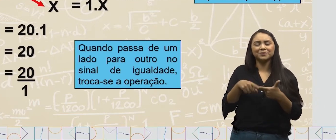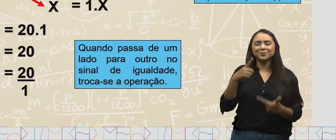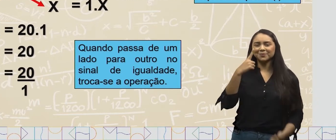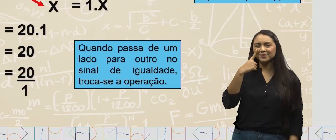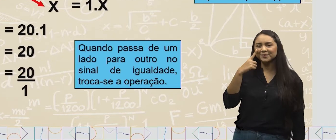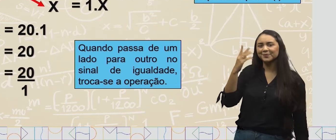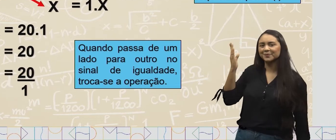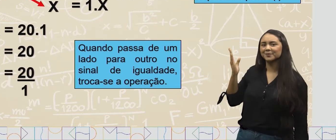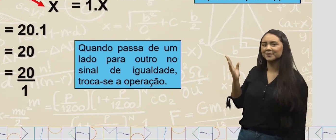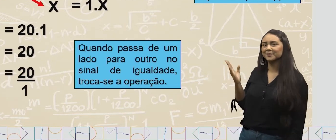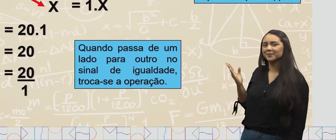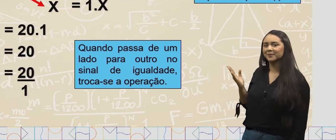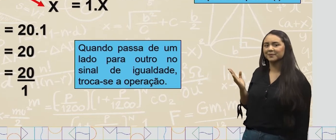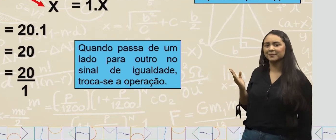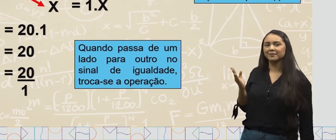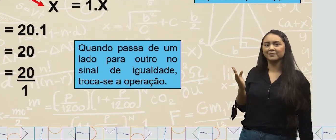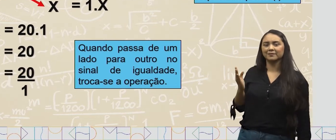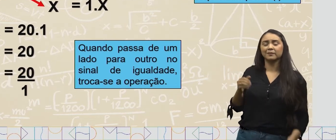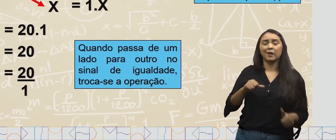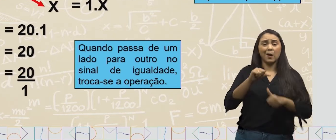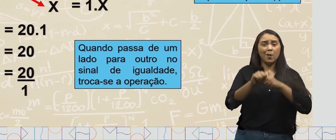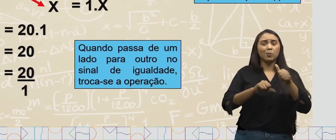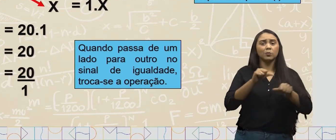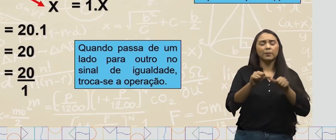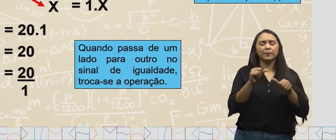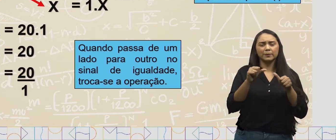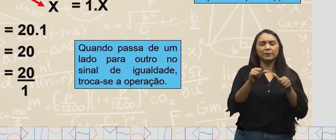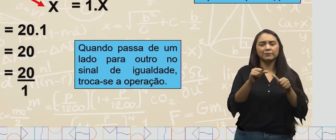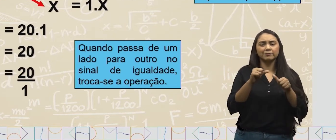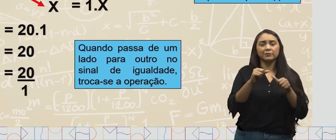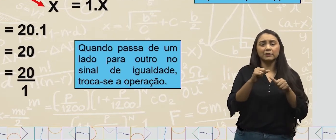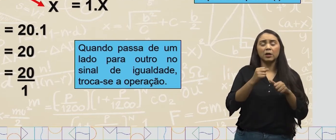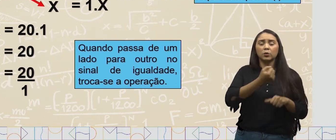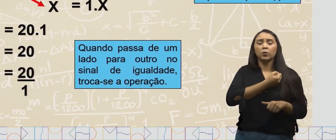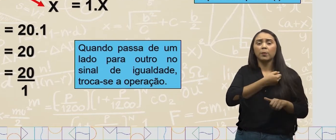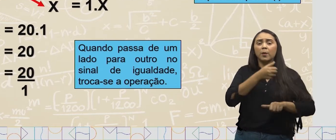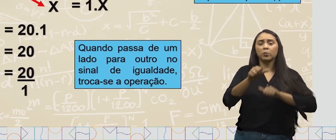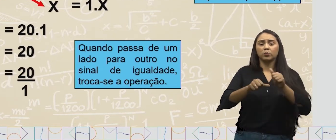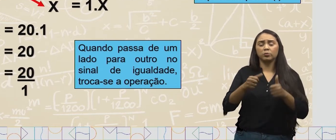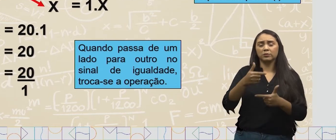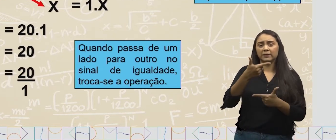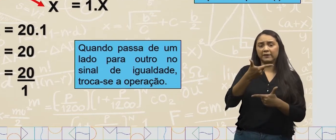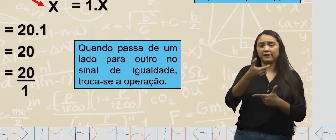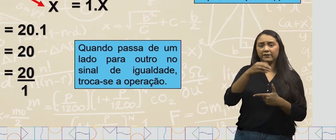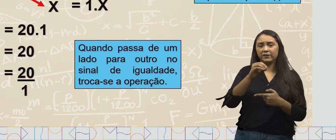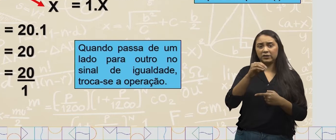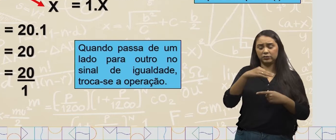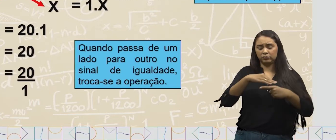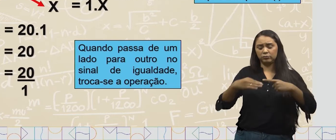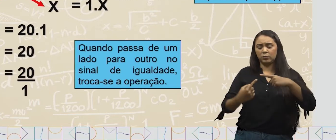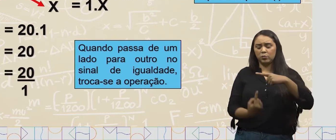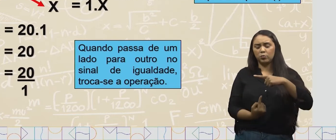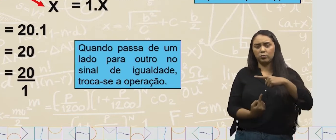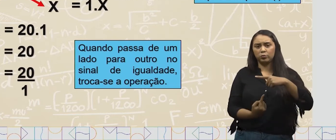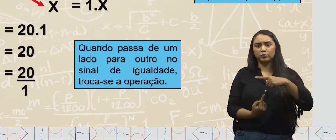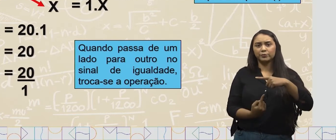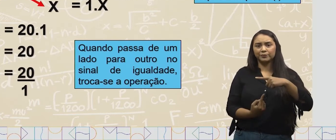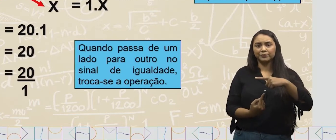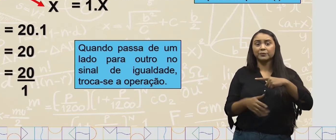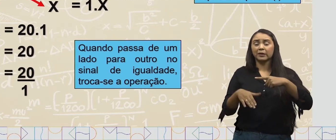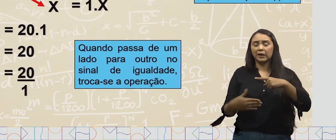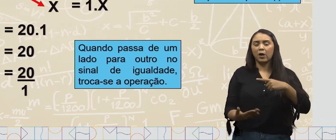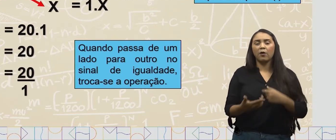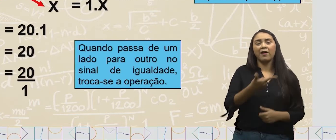aí, ele fica com esse formato de um número fracionário, 20 sobre 1. Logo,